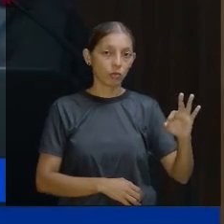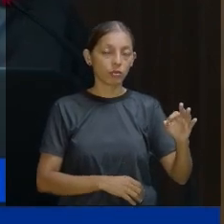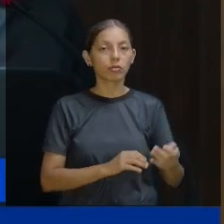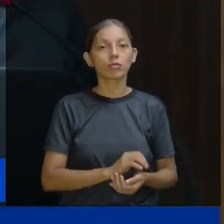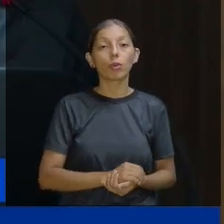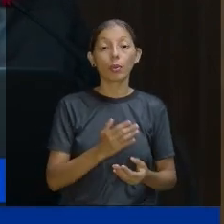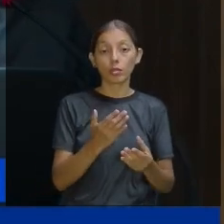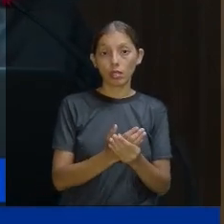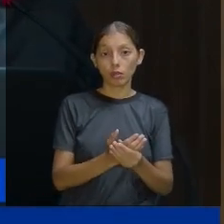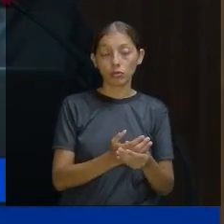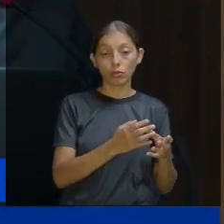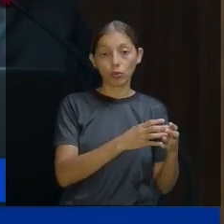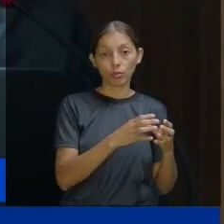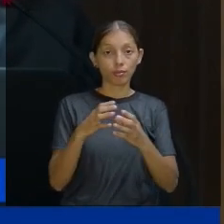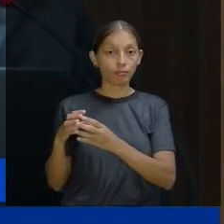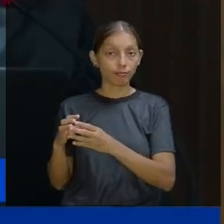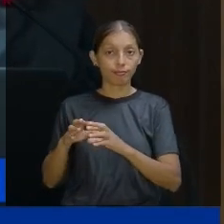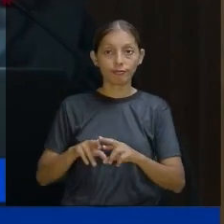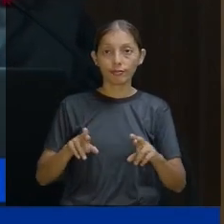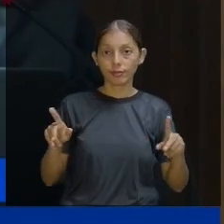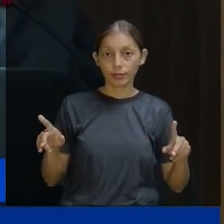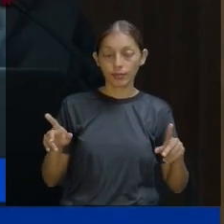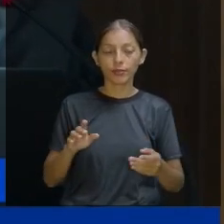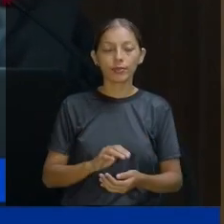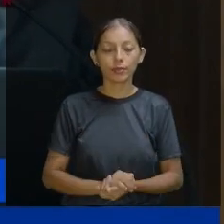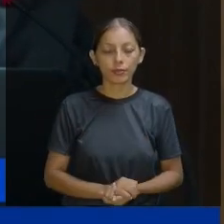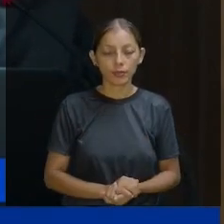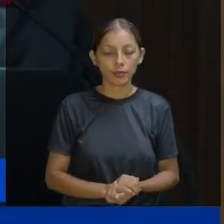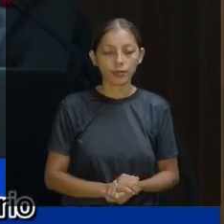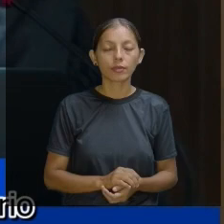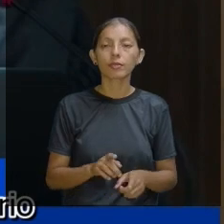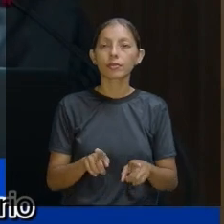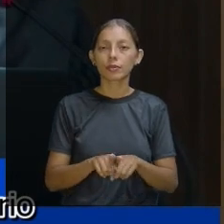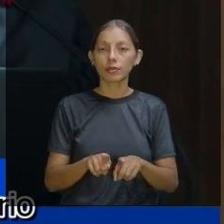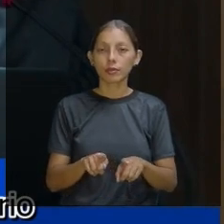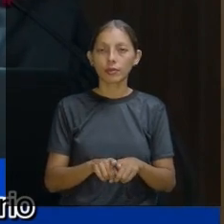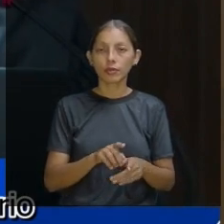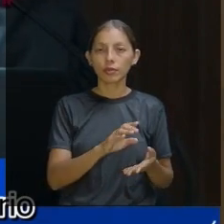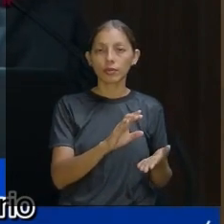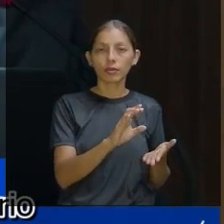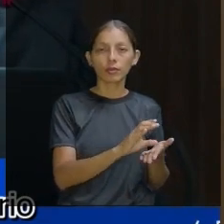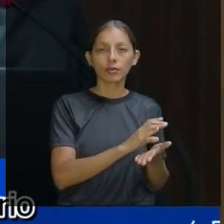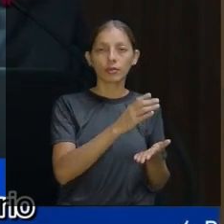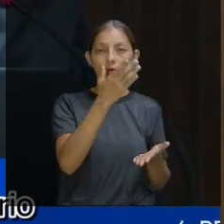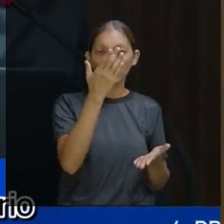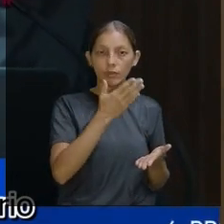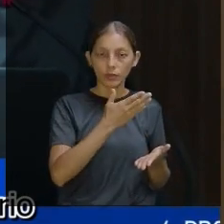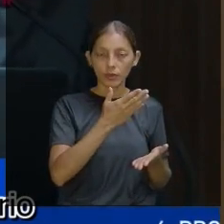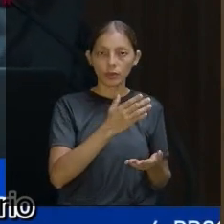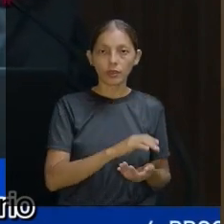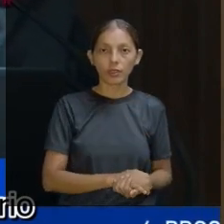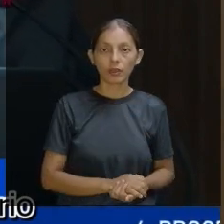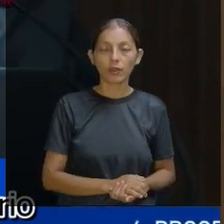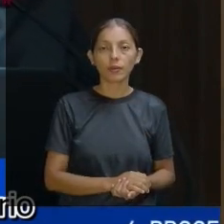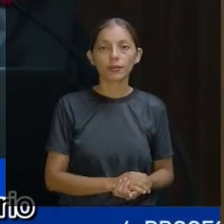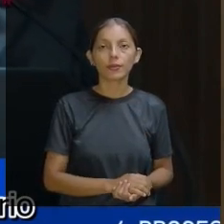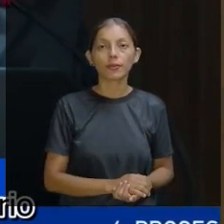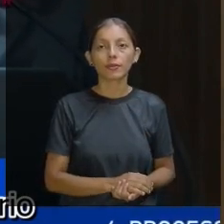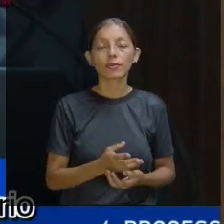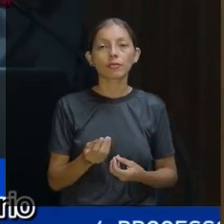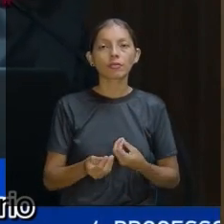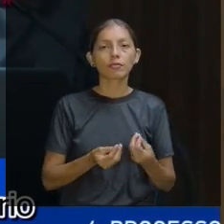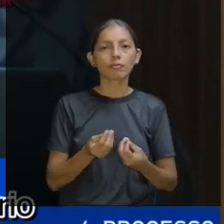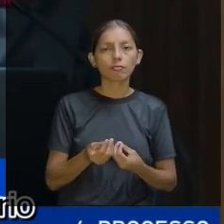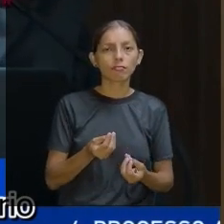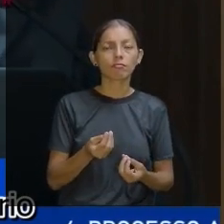classes. Além de prestação de contas, AIME-AIGE, há um argumento de que o tratamento igualitário na relação carga